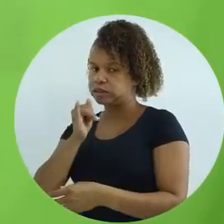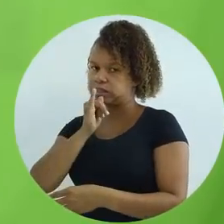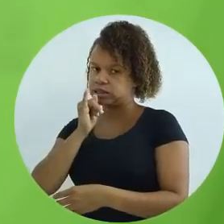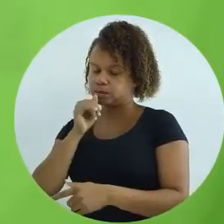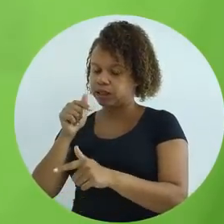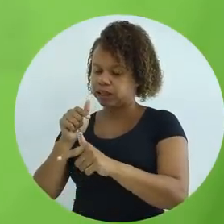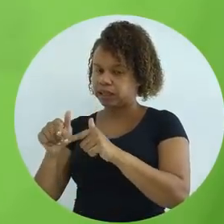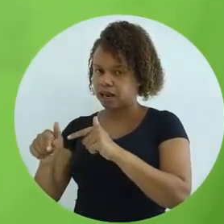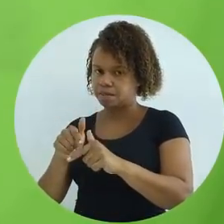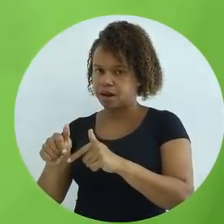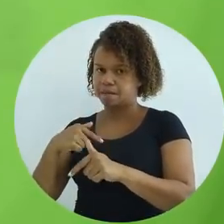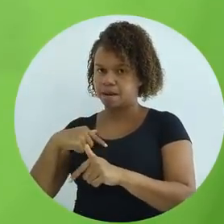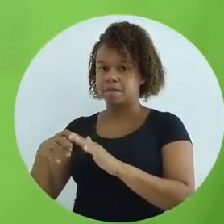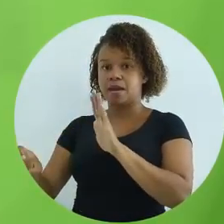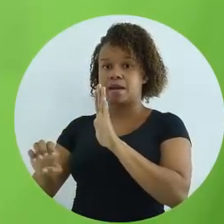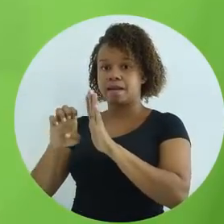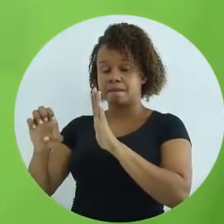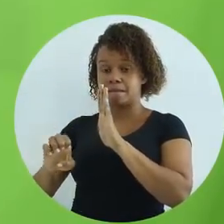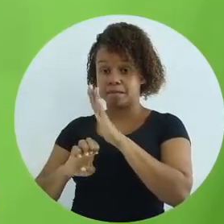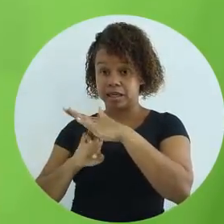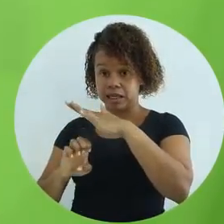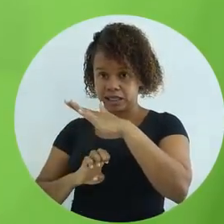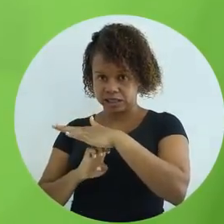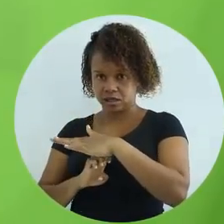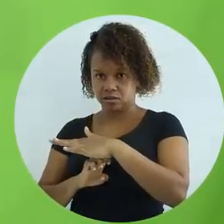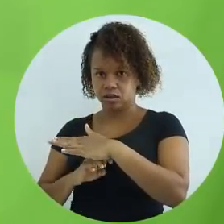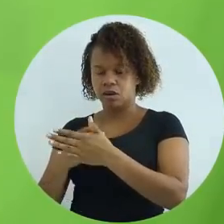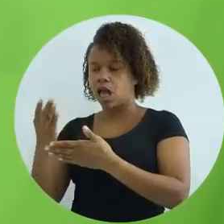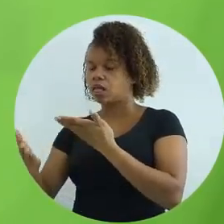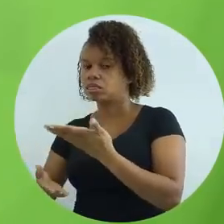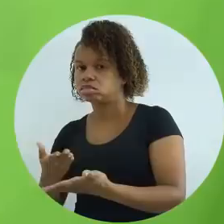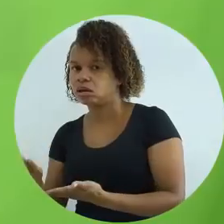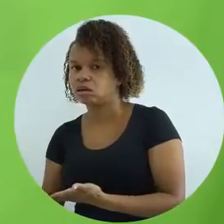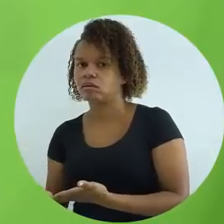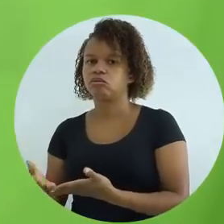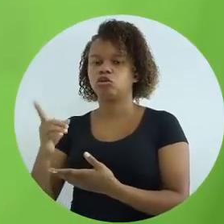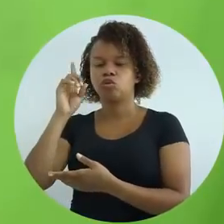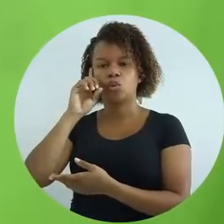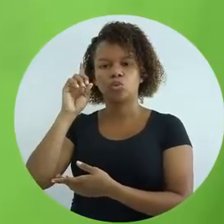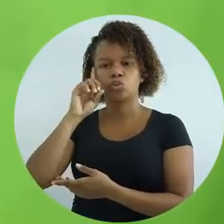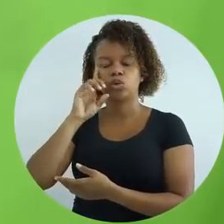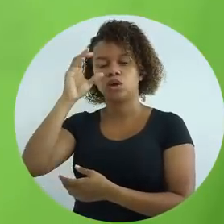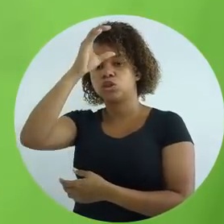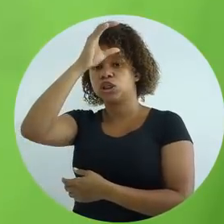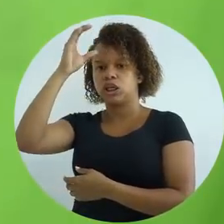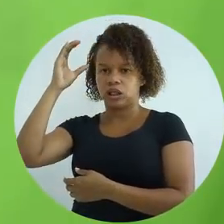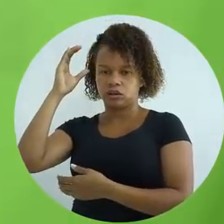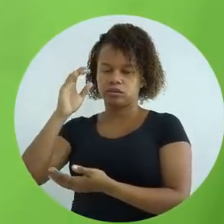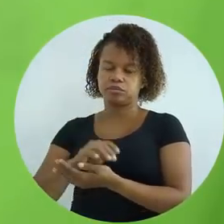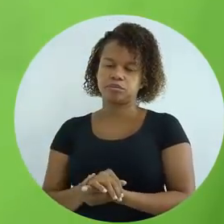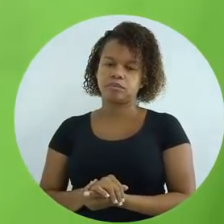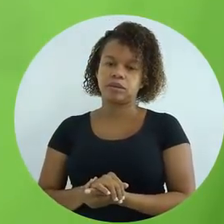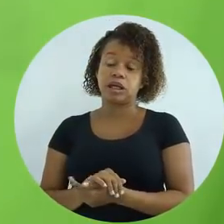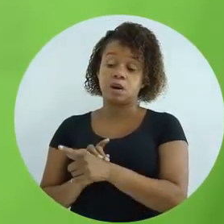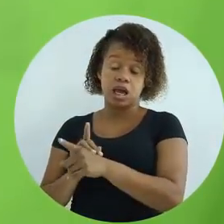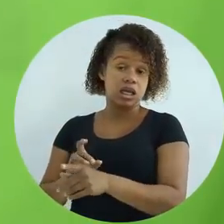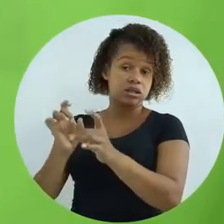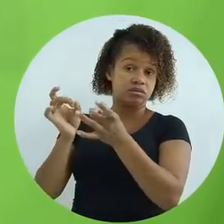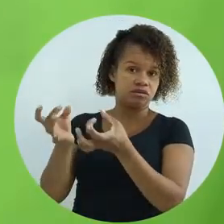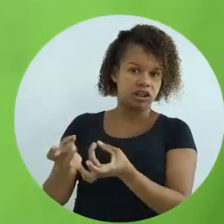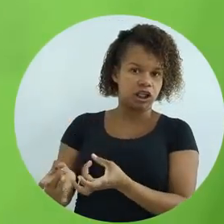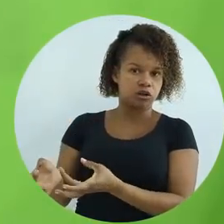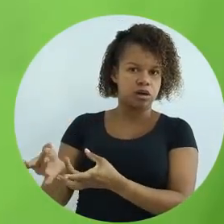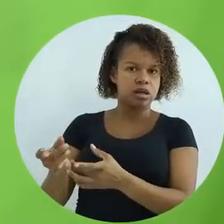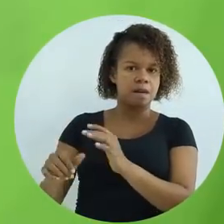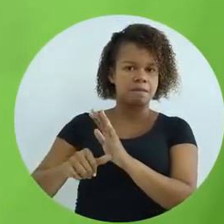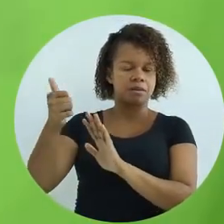que trabalham para a minha empresa e eles atendem diretamente e diariamente os clientes. Esses vendedores são as